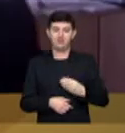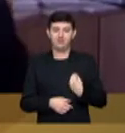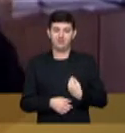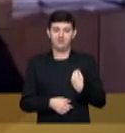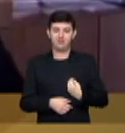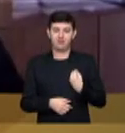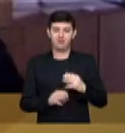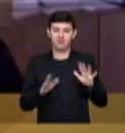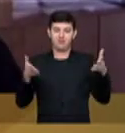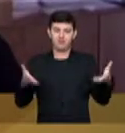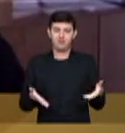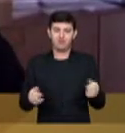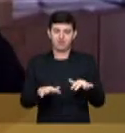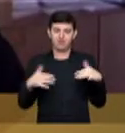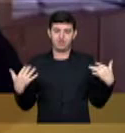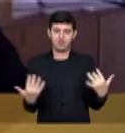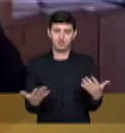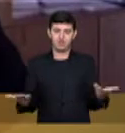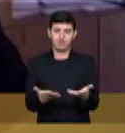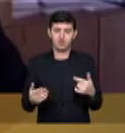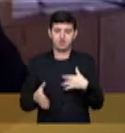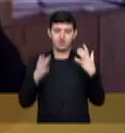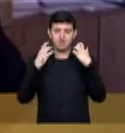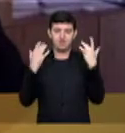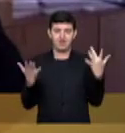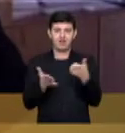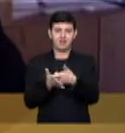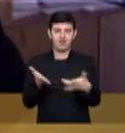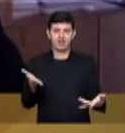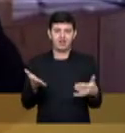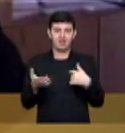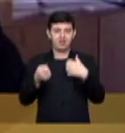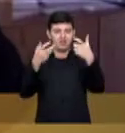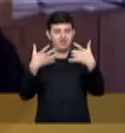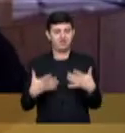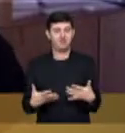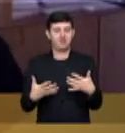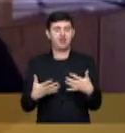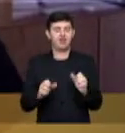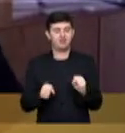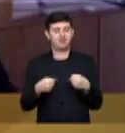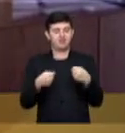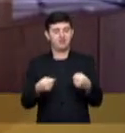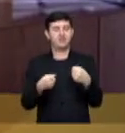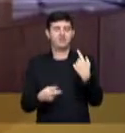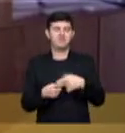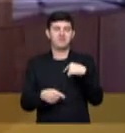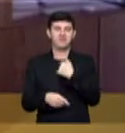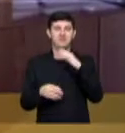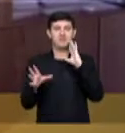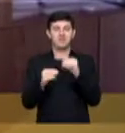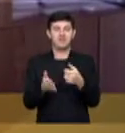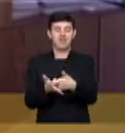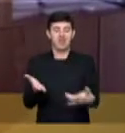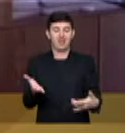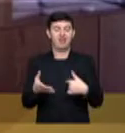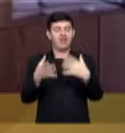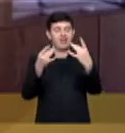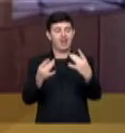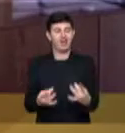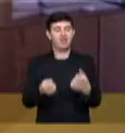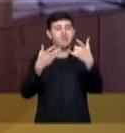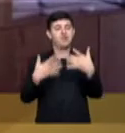Fica bastante fácil fazer a sustentação após um relatório minucioso do ministro Fachin, que foi exatamente nos fatos, ou